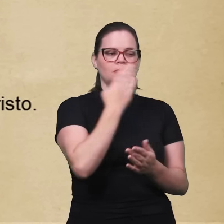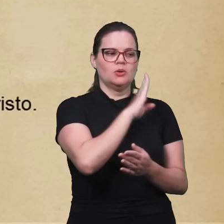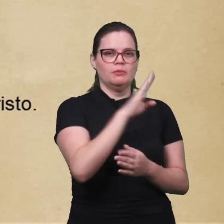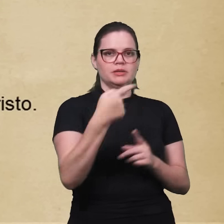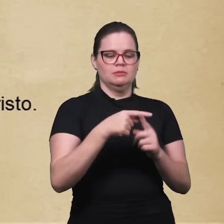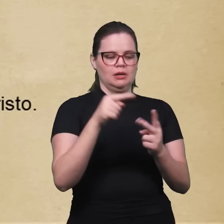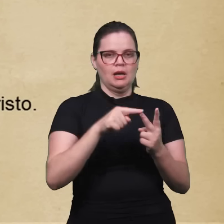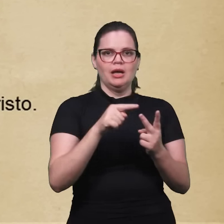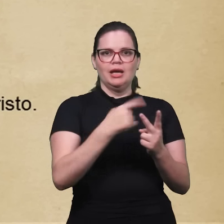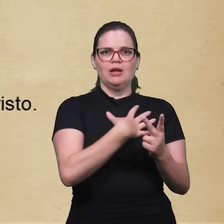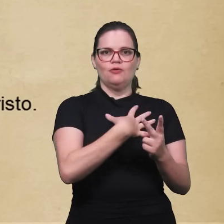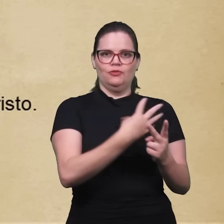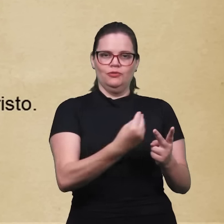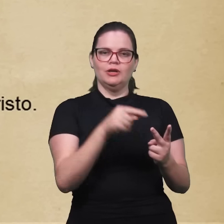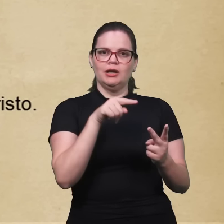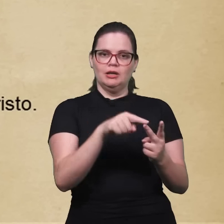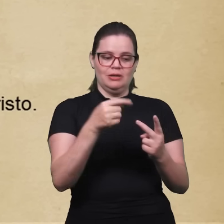por ele